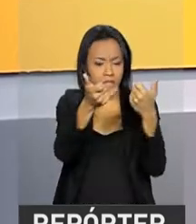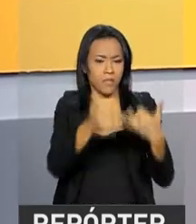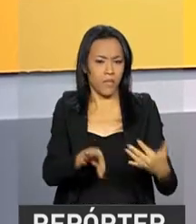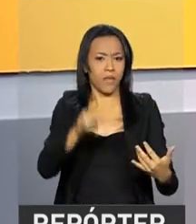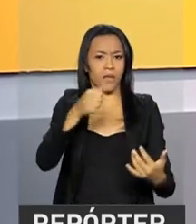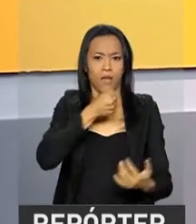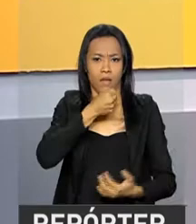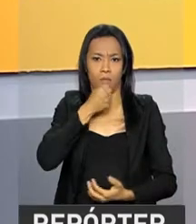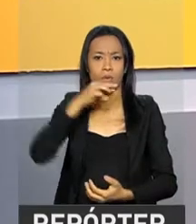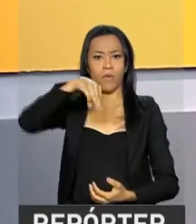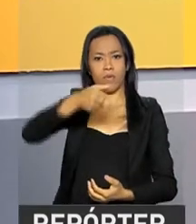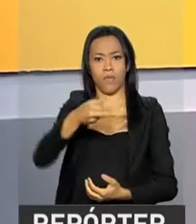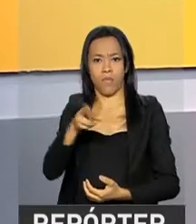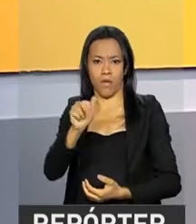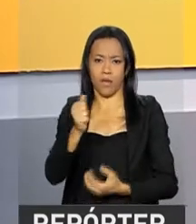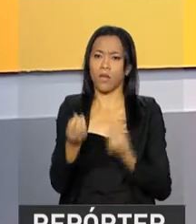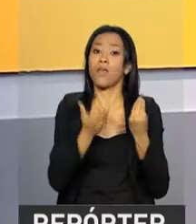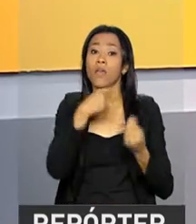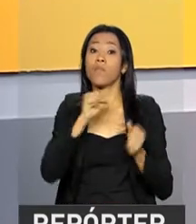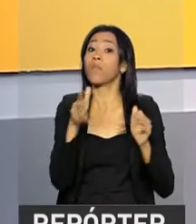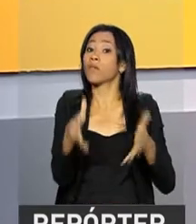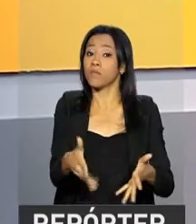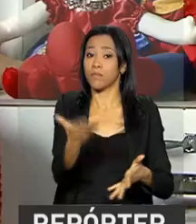pode participar dessa iniciativa